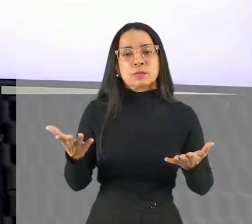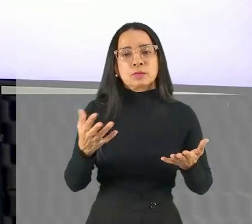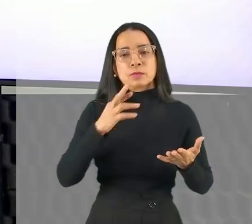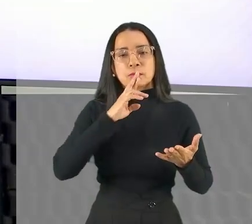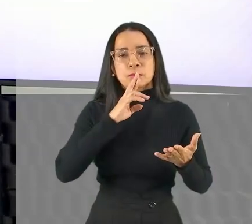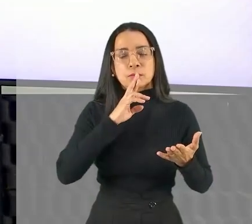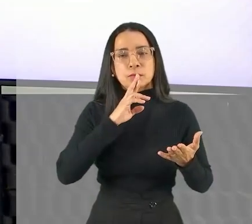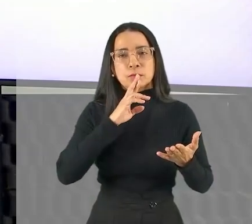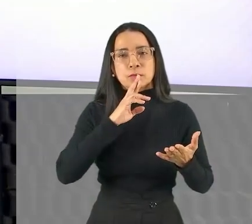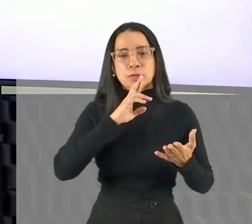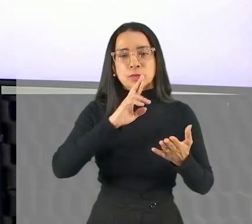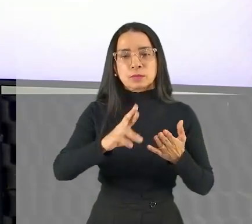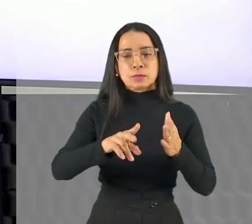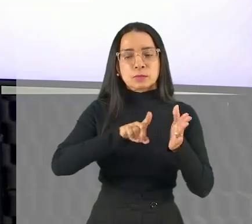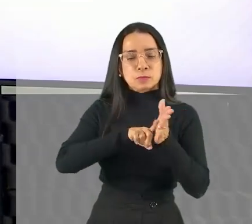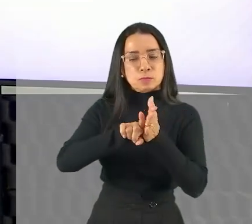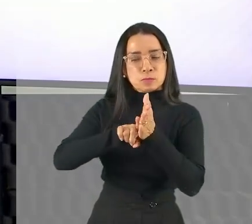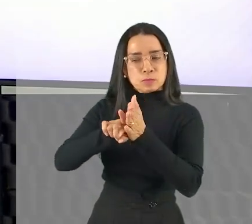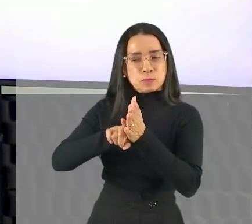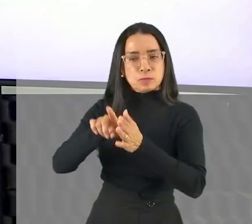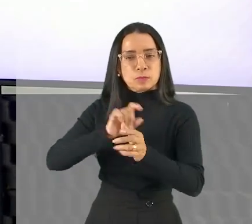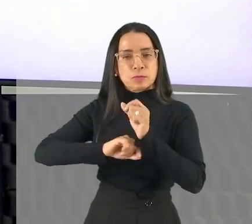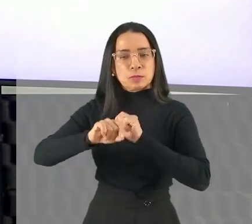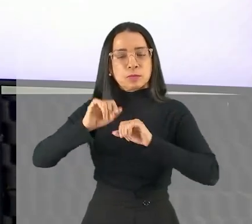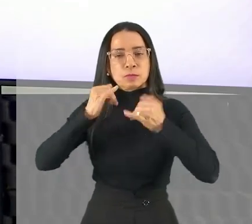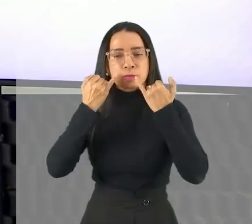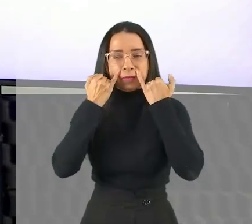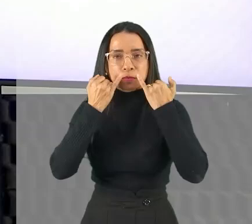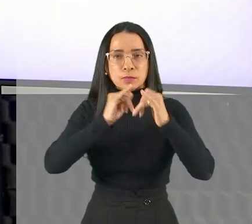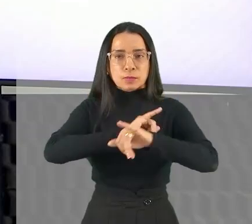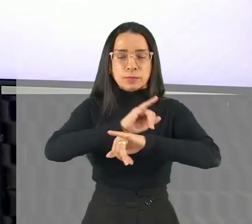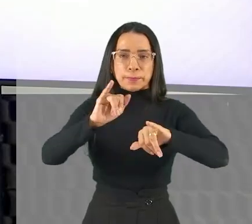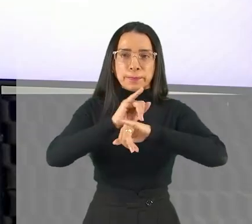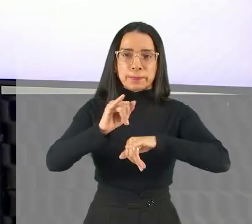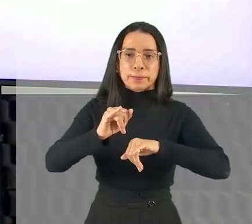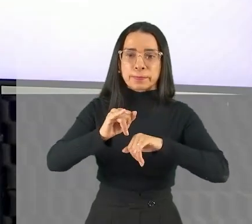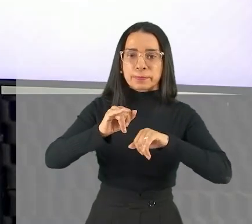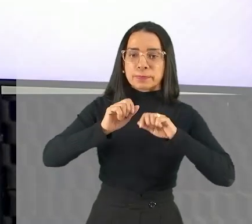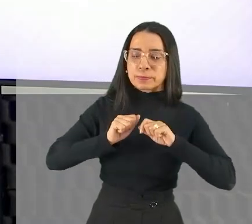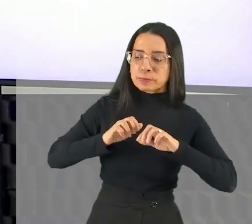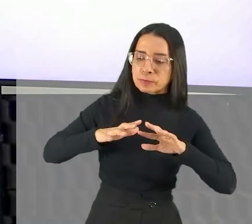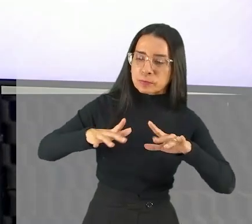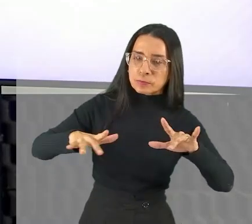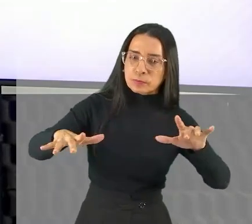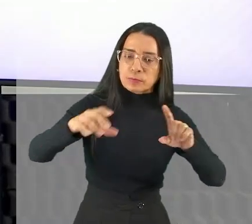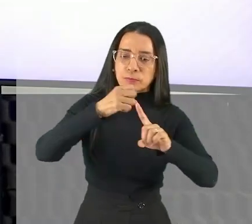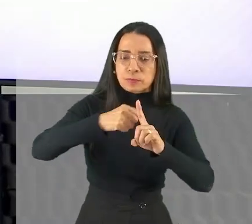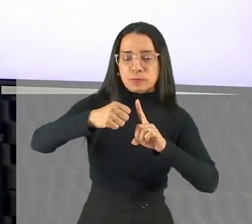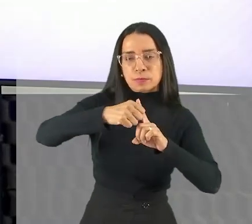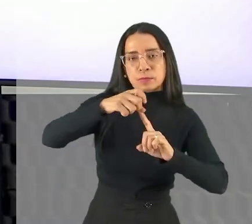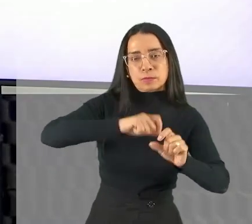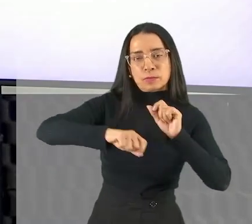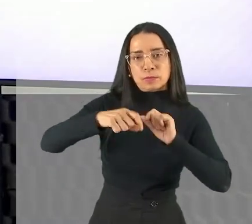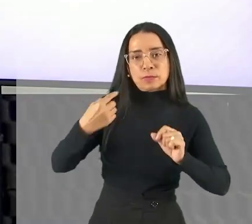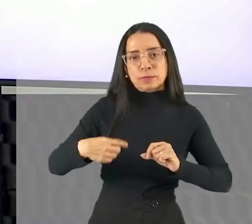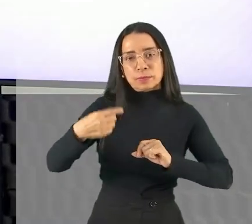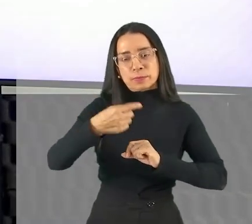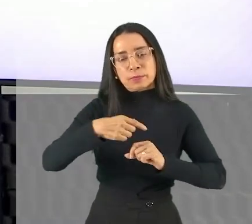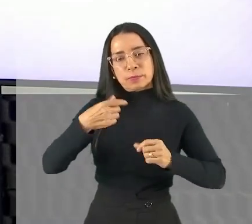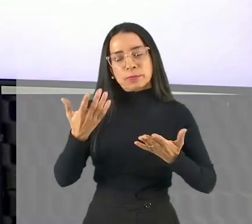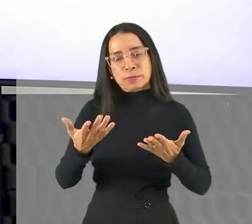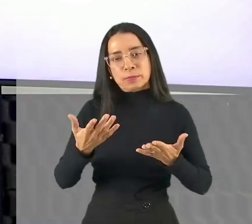resultado de pesquisa ou alguma informação que está circulando na sociedade, para a gente tentar